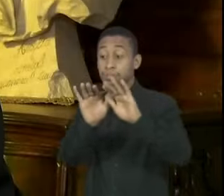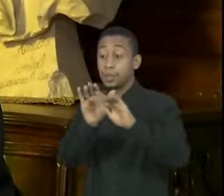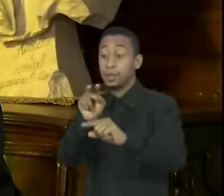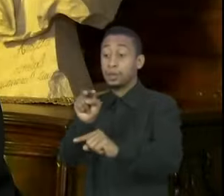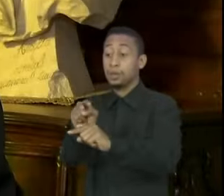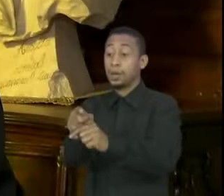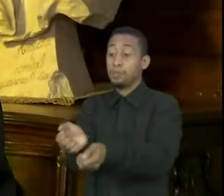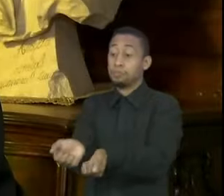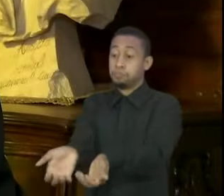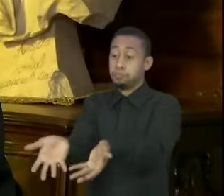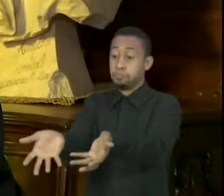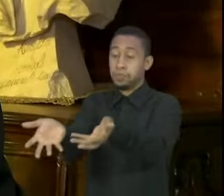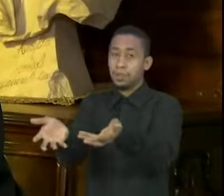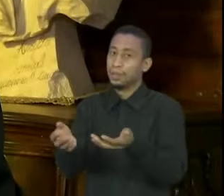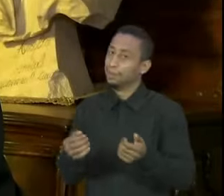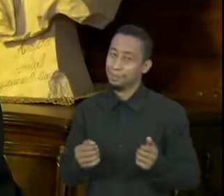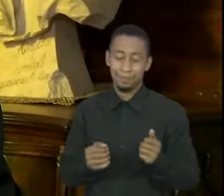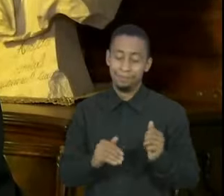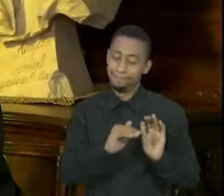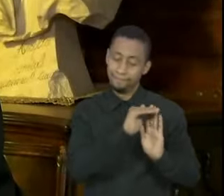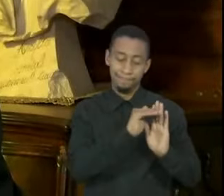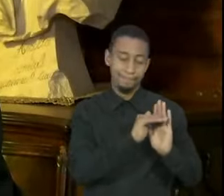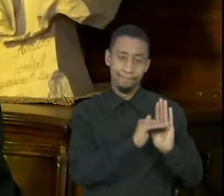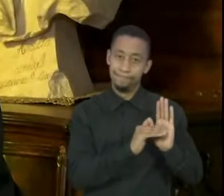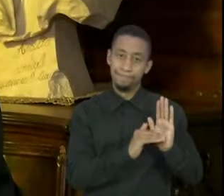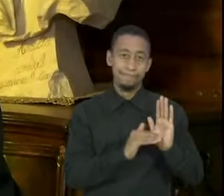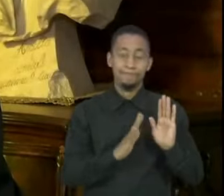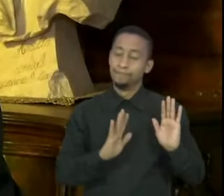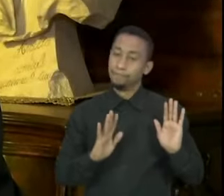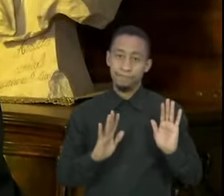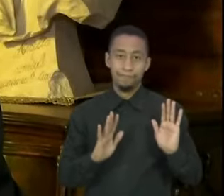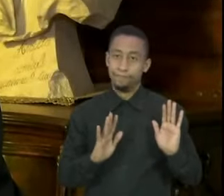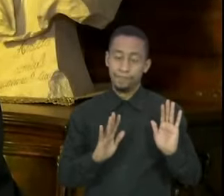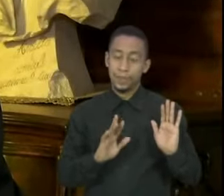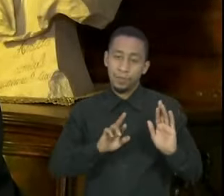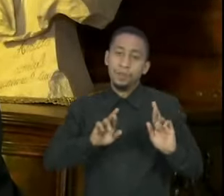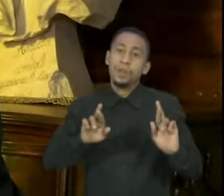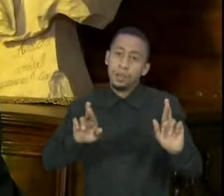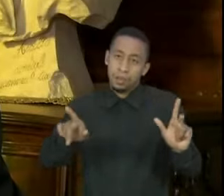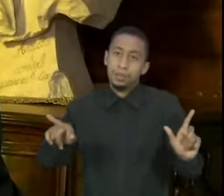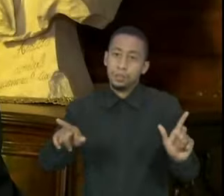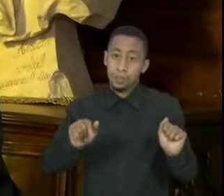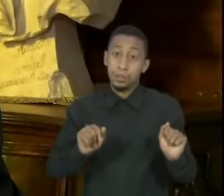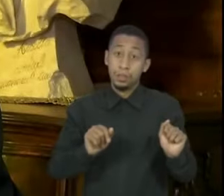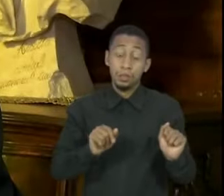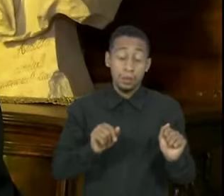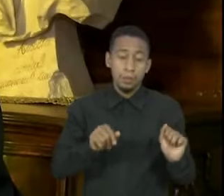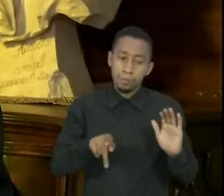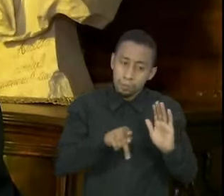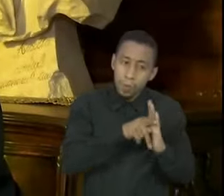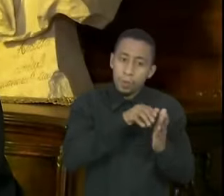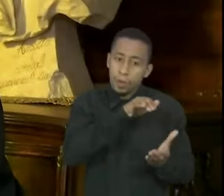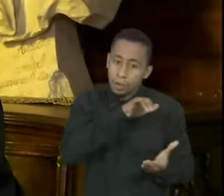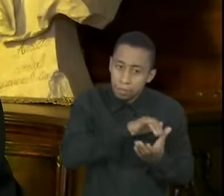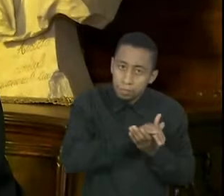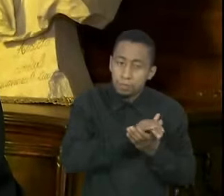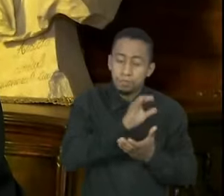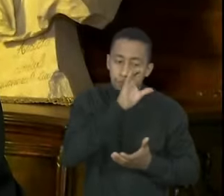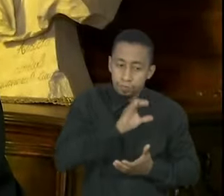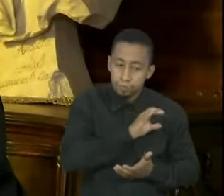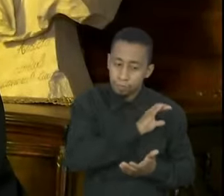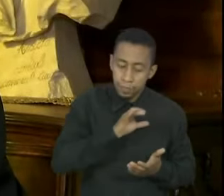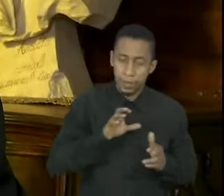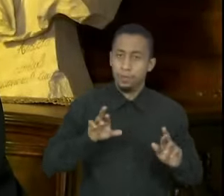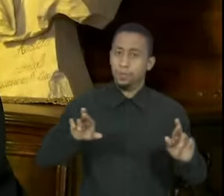digamos assim aquilo que nossa reconhecemos como casal é para o casamento para o sacramento do matrimônio